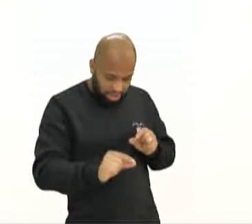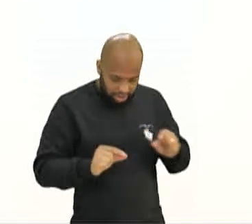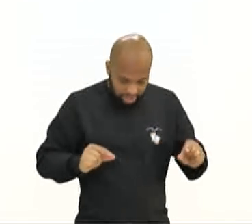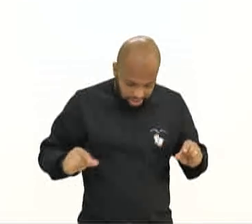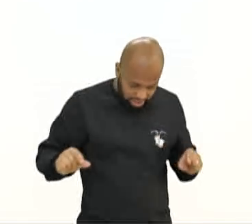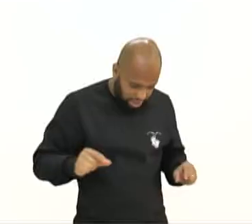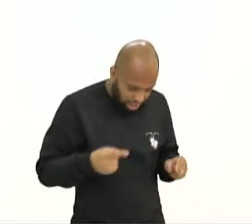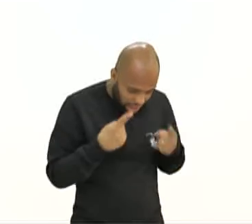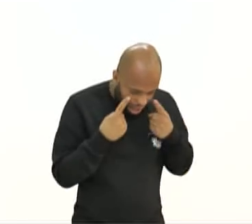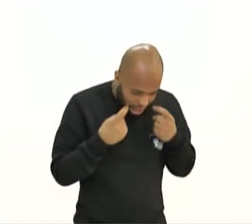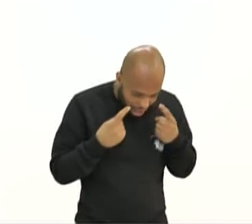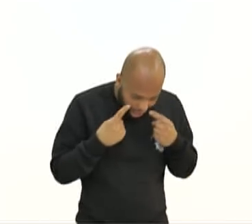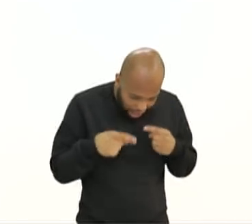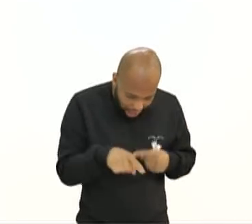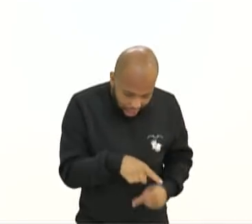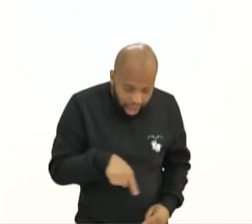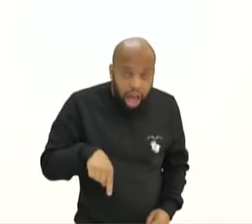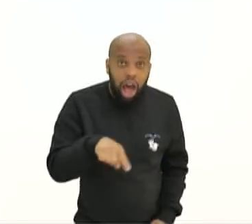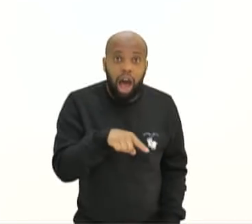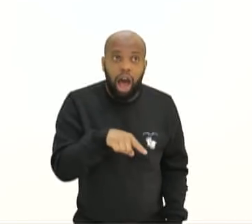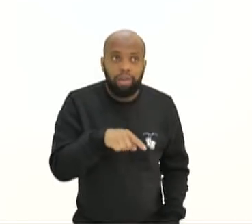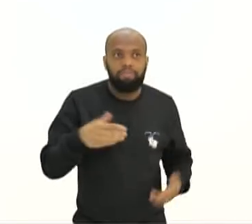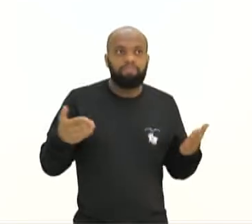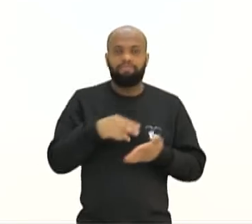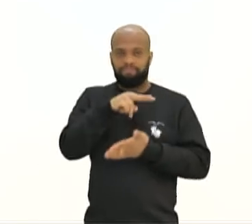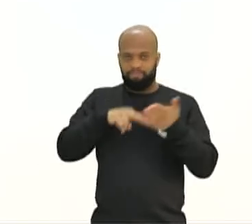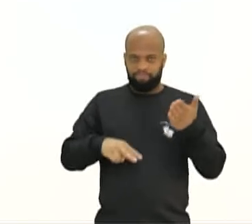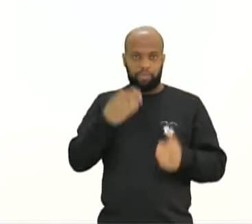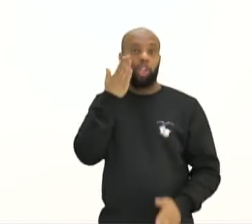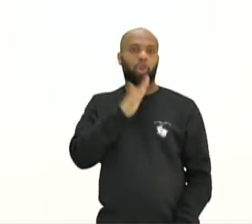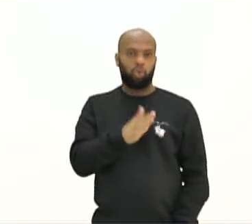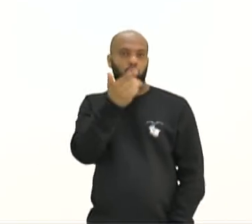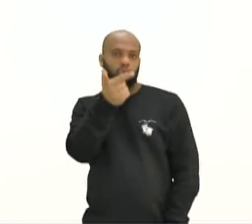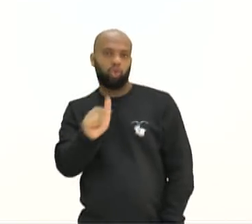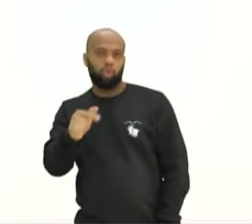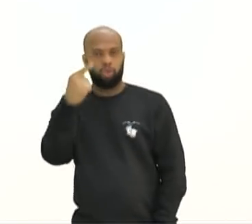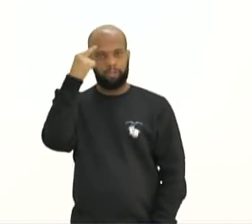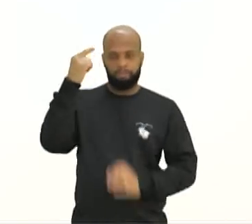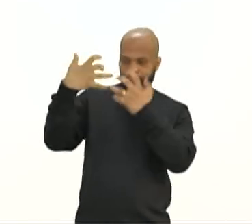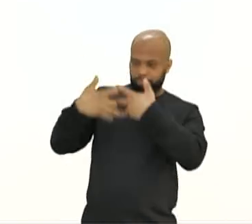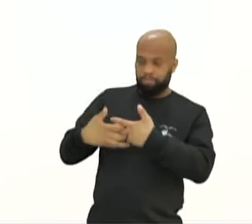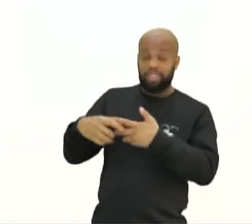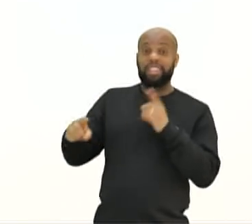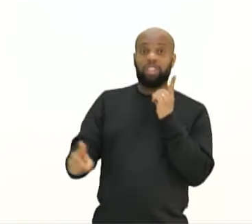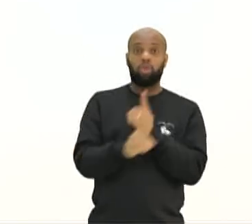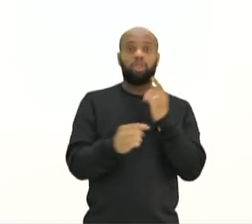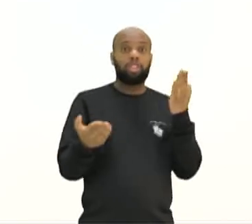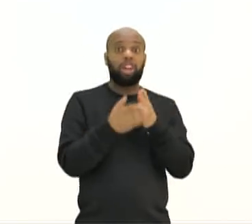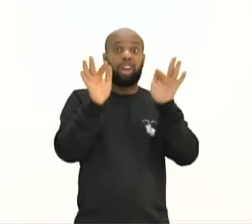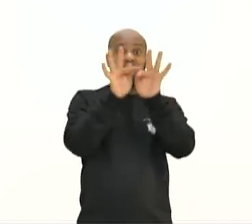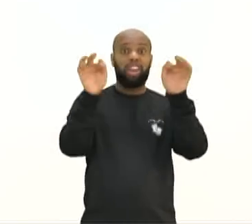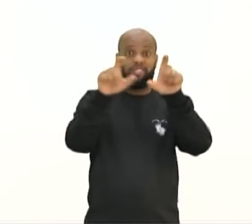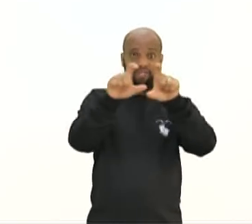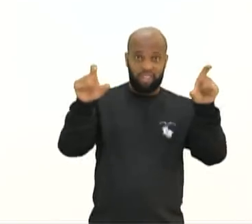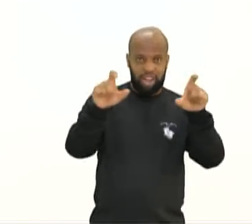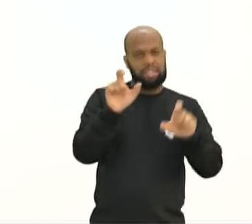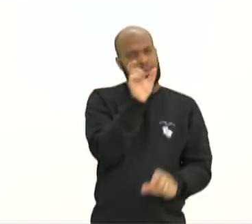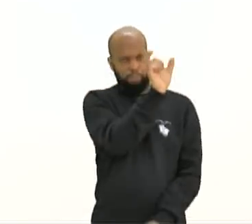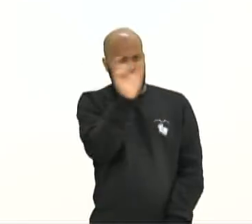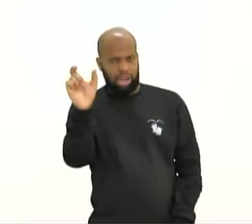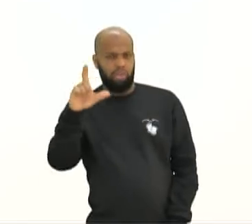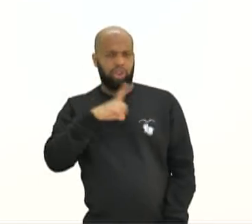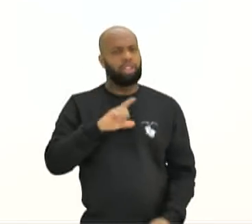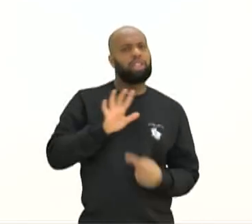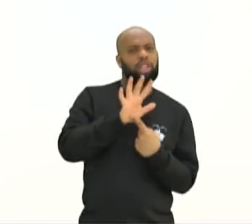chão. Nós vamos reler um trecho e pensar. Localize as expressões, palavras, né,